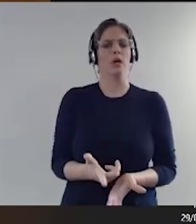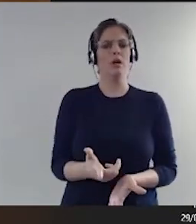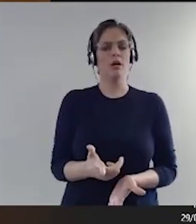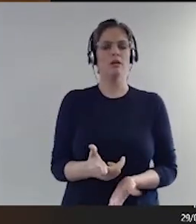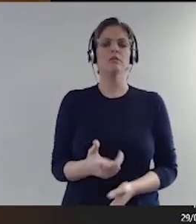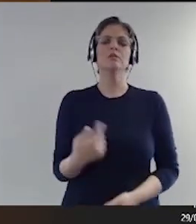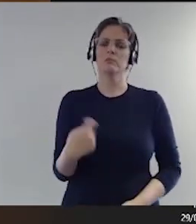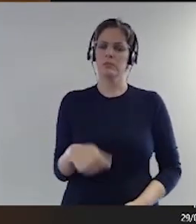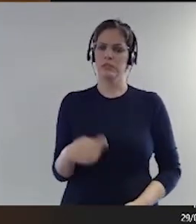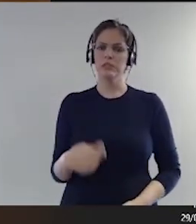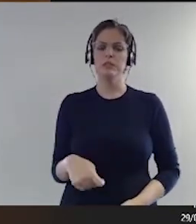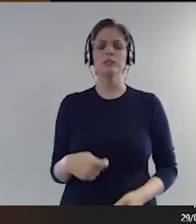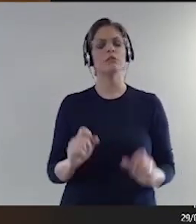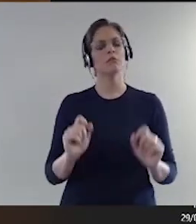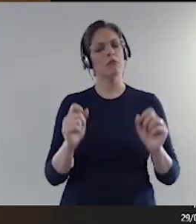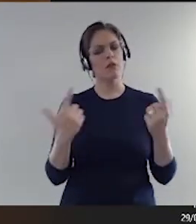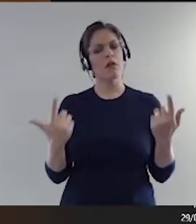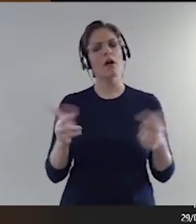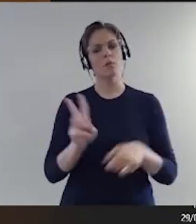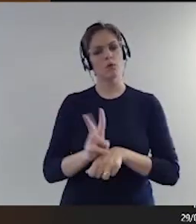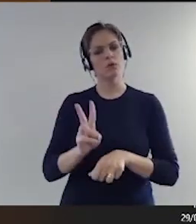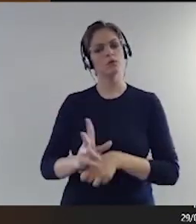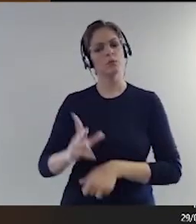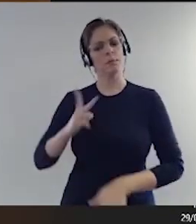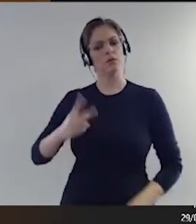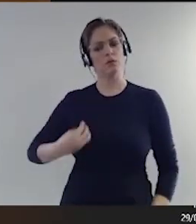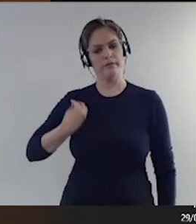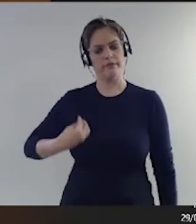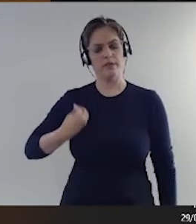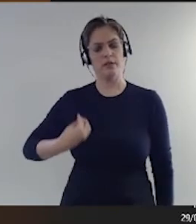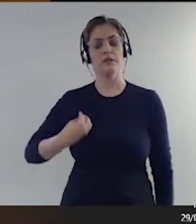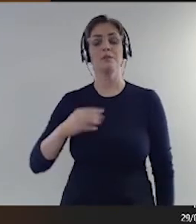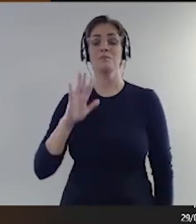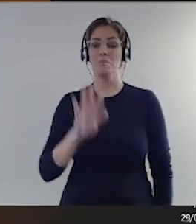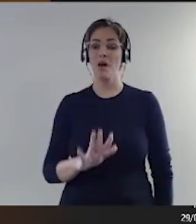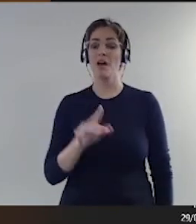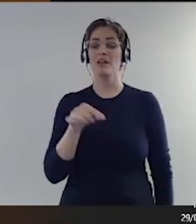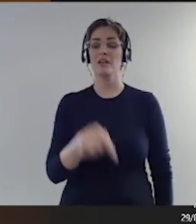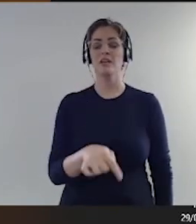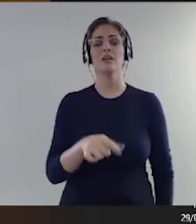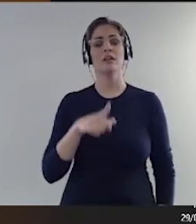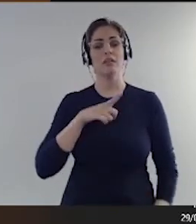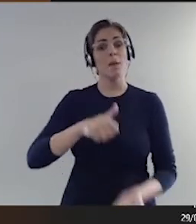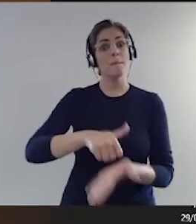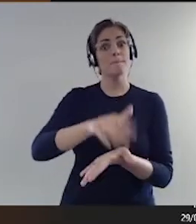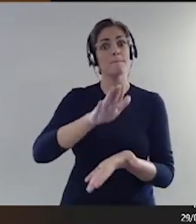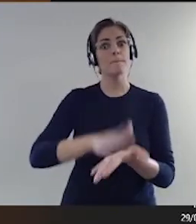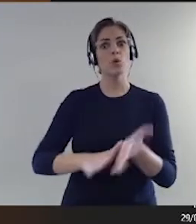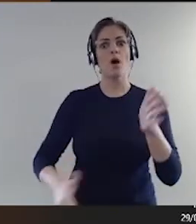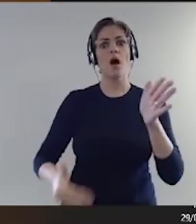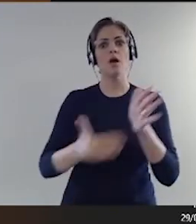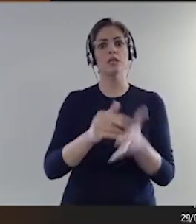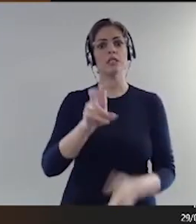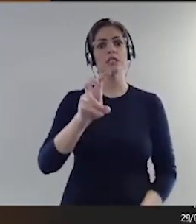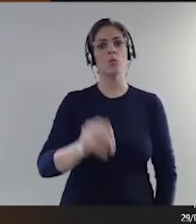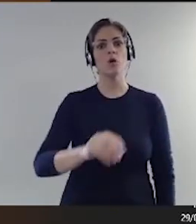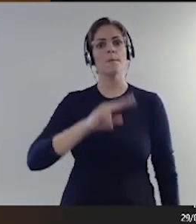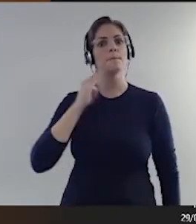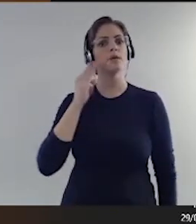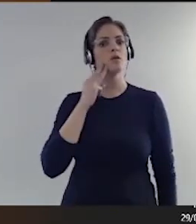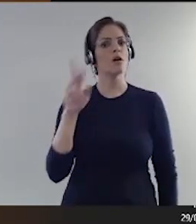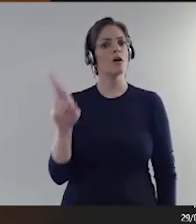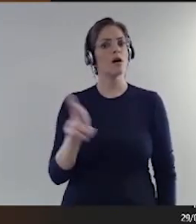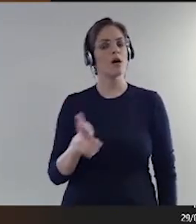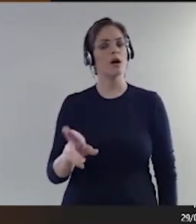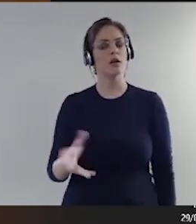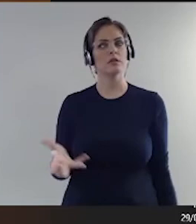ser para a proteção da privacidade. Tá? Mas essas sanções chegam a multas de 50 milhões de reais. Diante